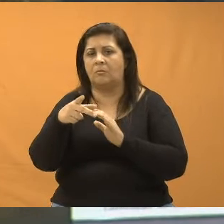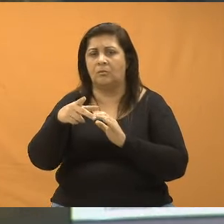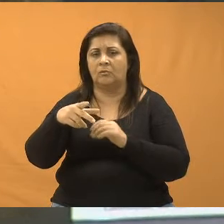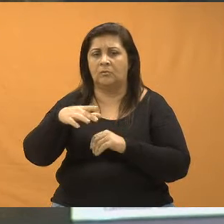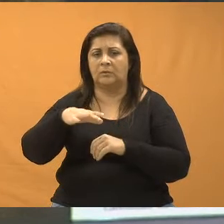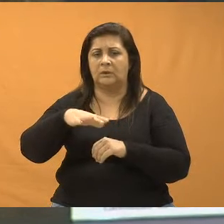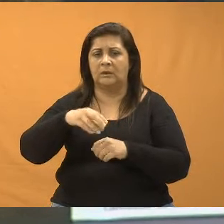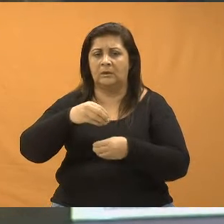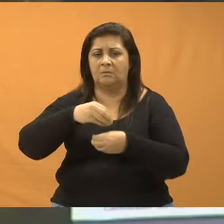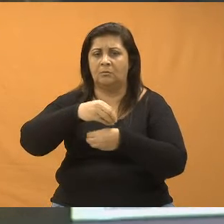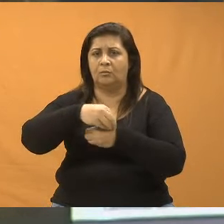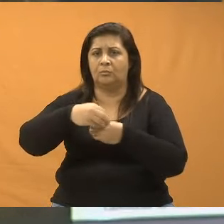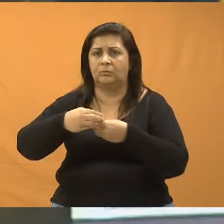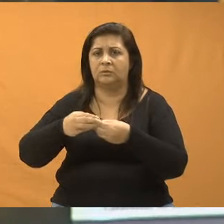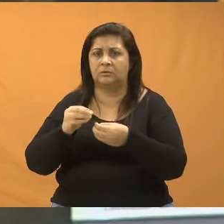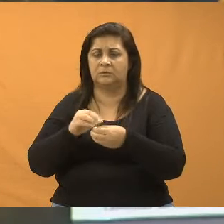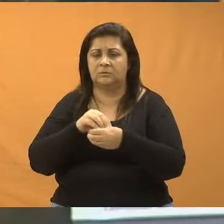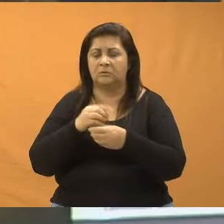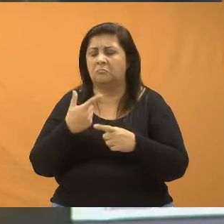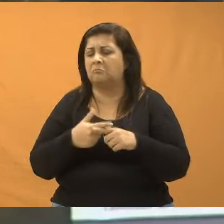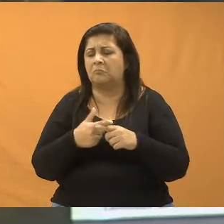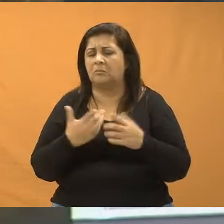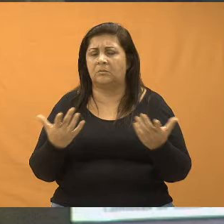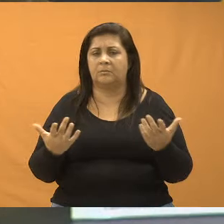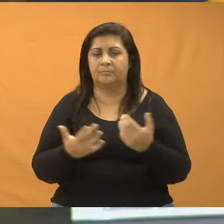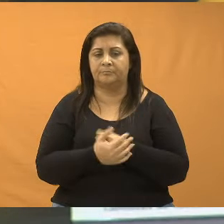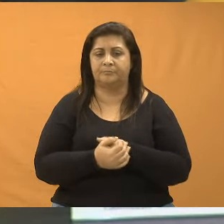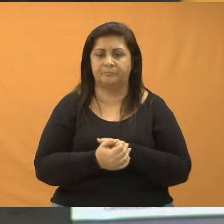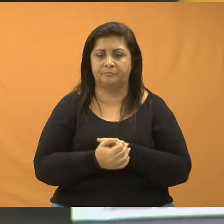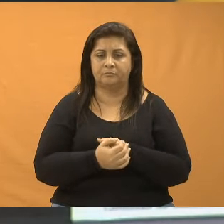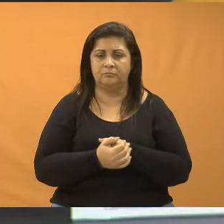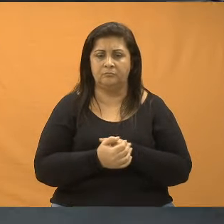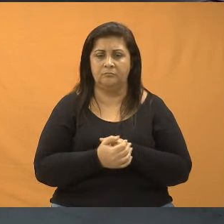que essa estratégia em relação à outra?